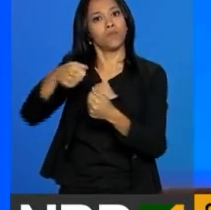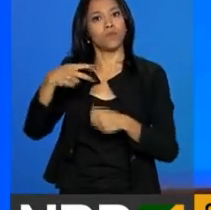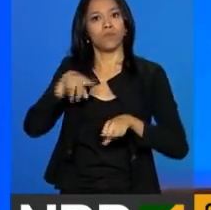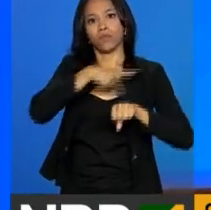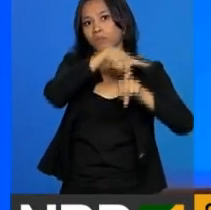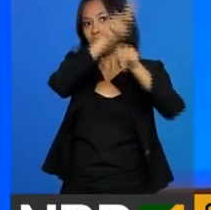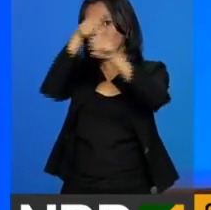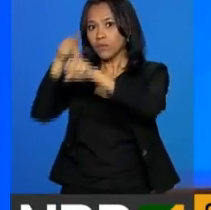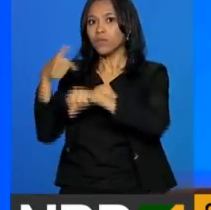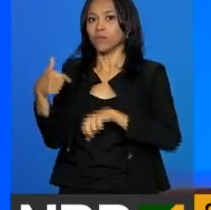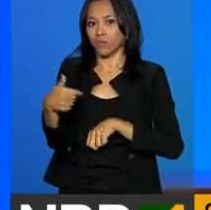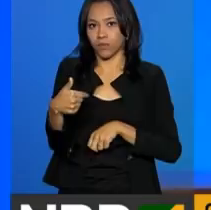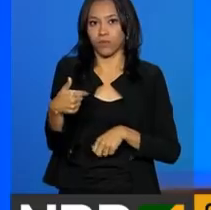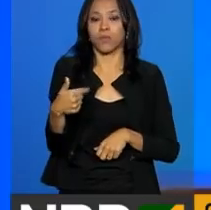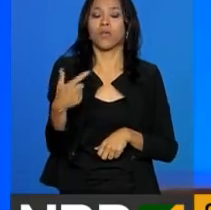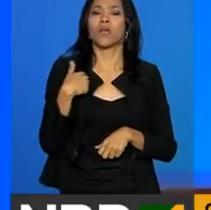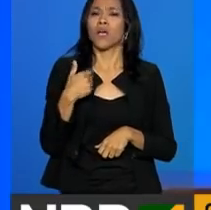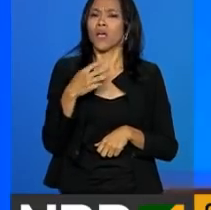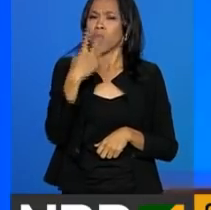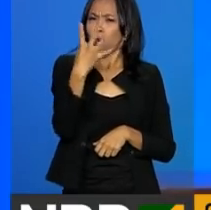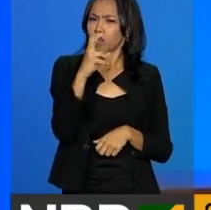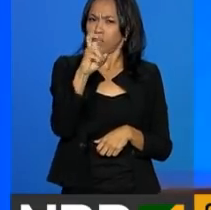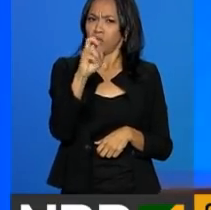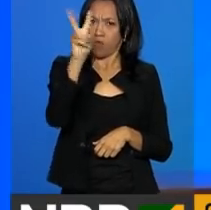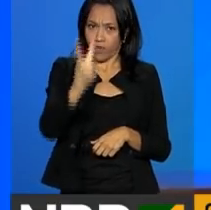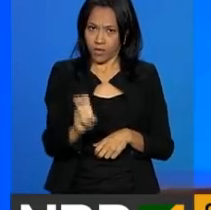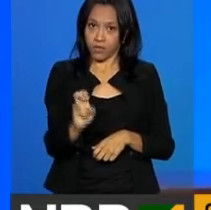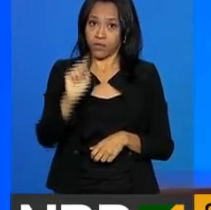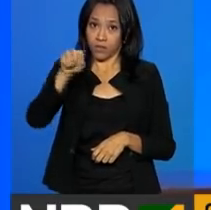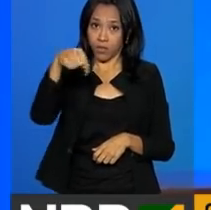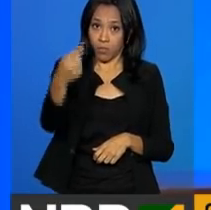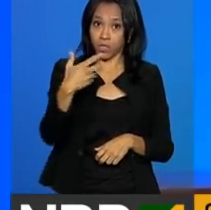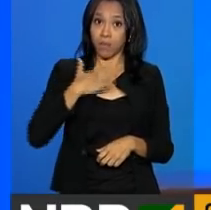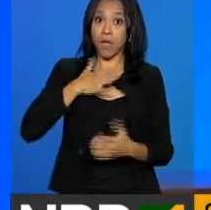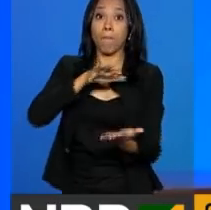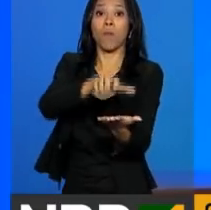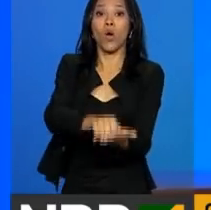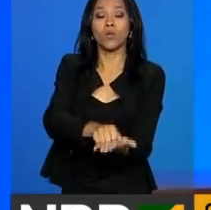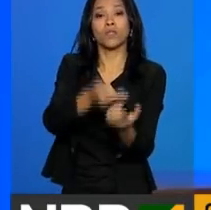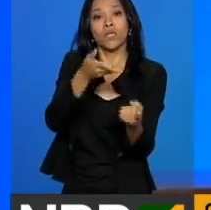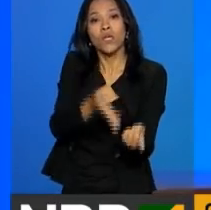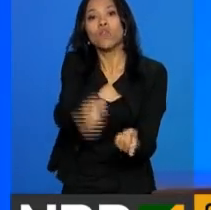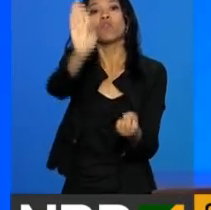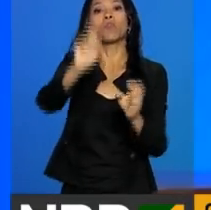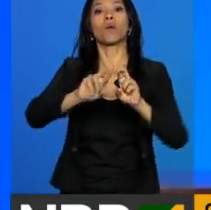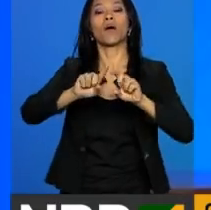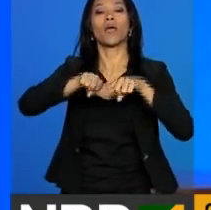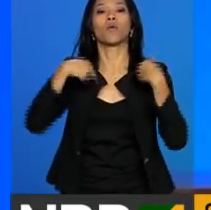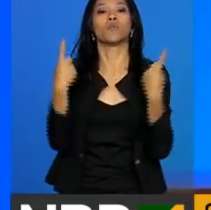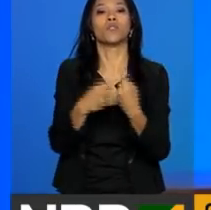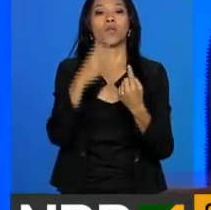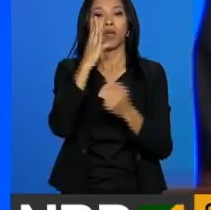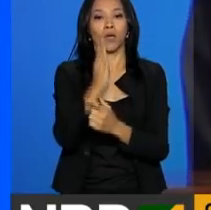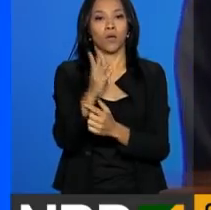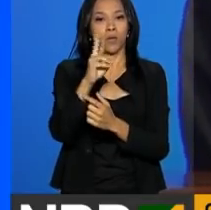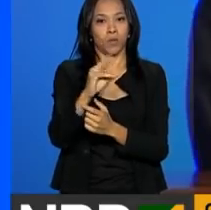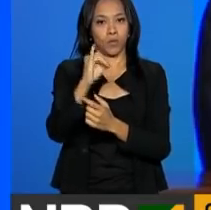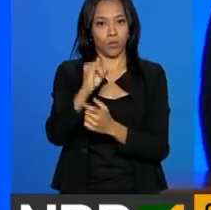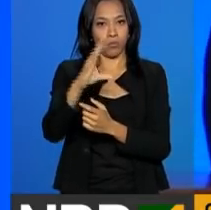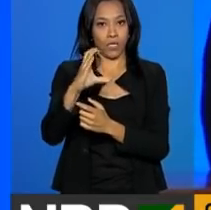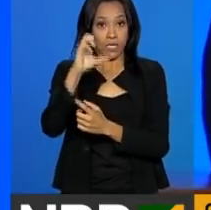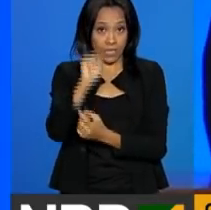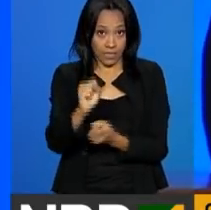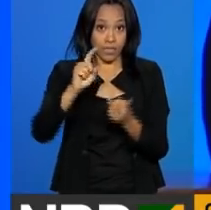quando fui aliás quatro cinco meses depois da minha posse eu fui a uma reunião do brics que inclui brasil rússia